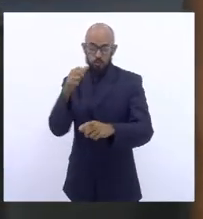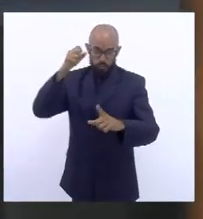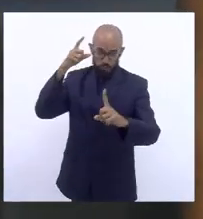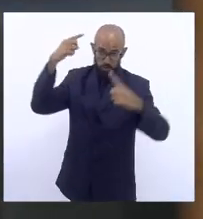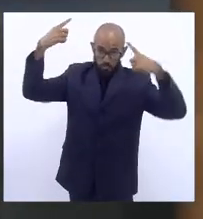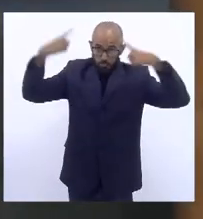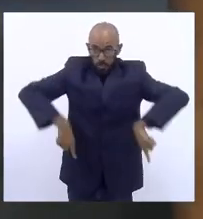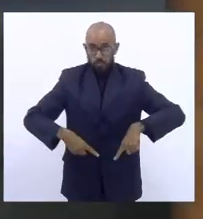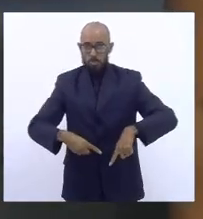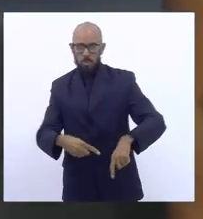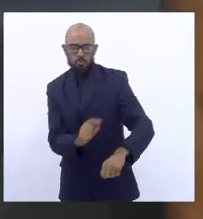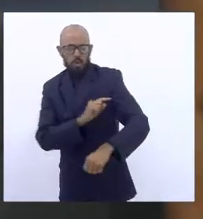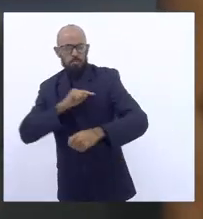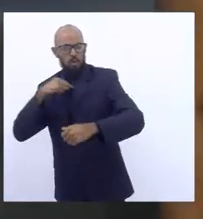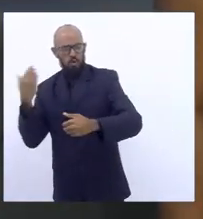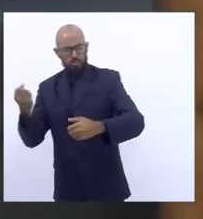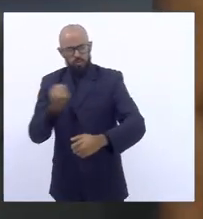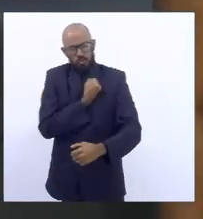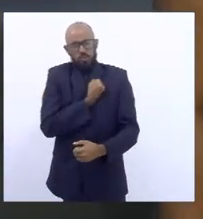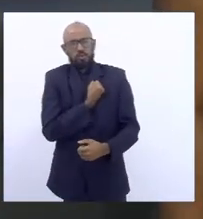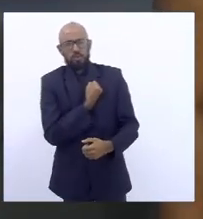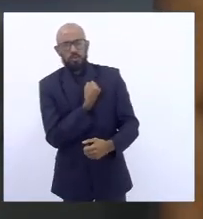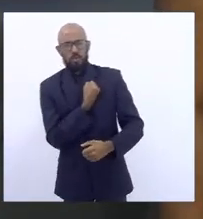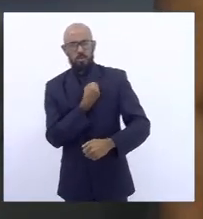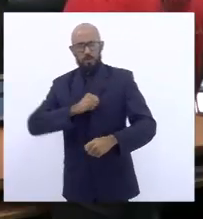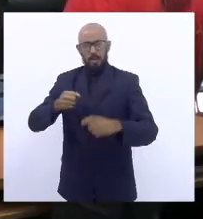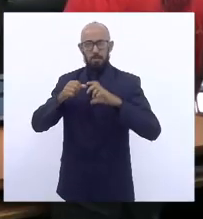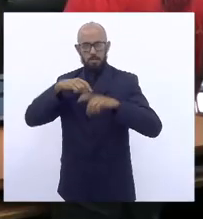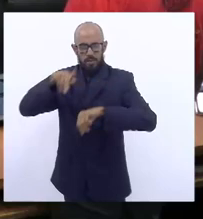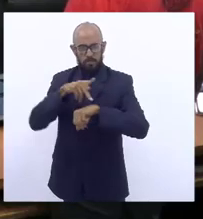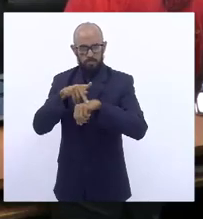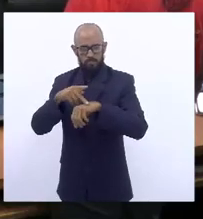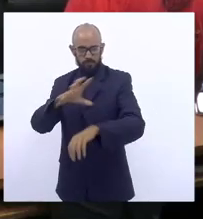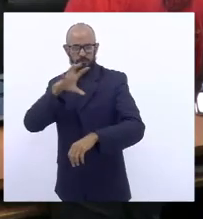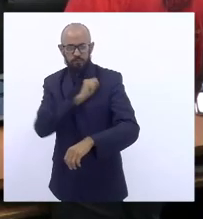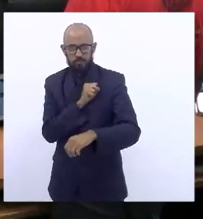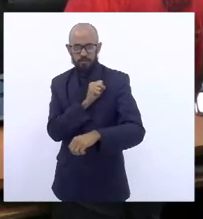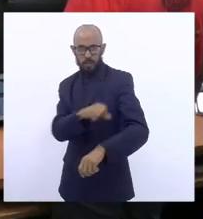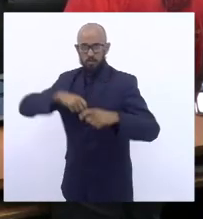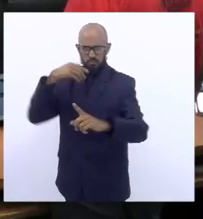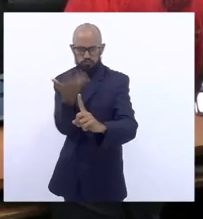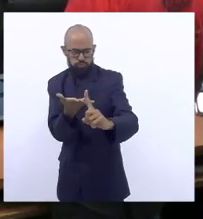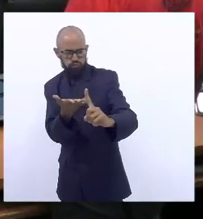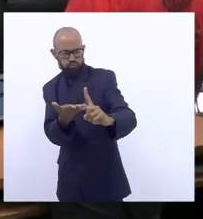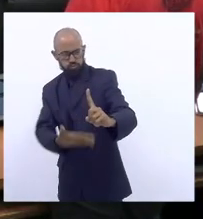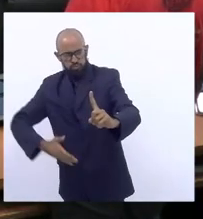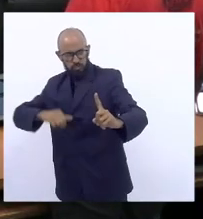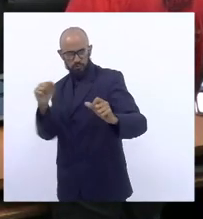Desafio nosso peito à própria morte. Ó pátria amada, toda a casa.